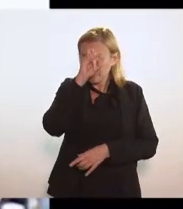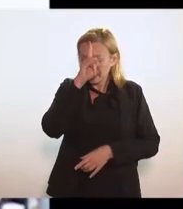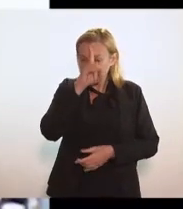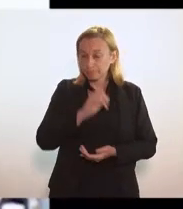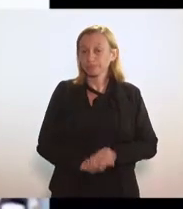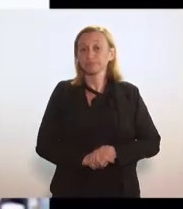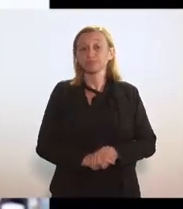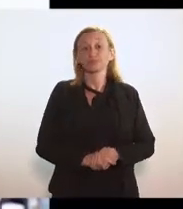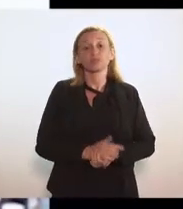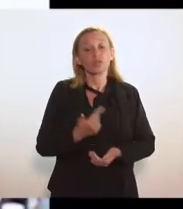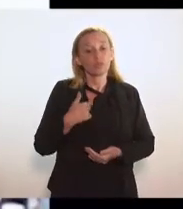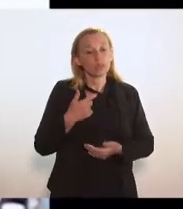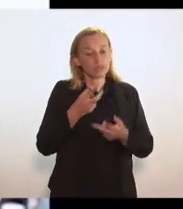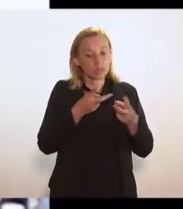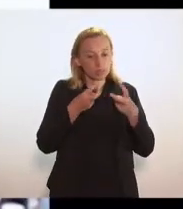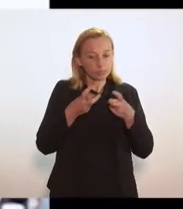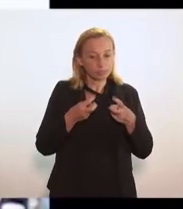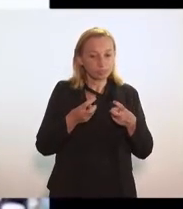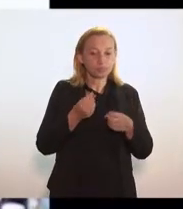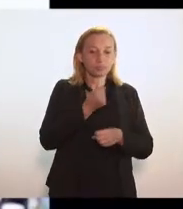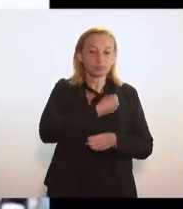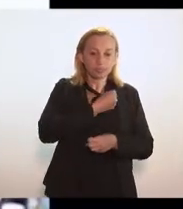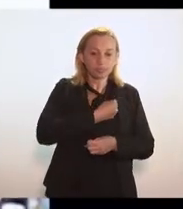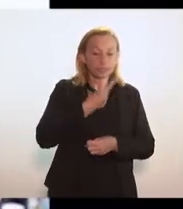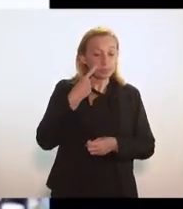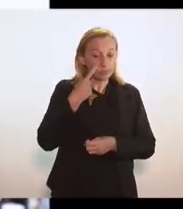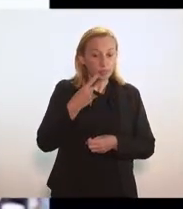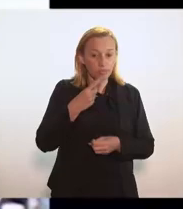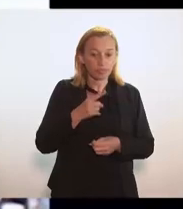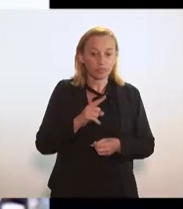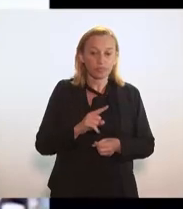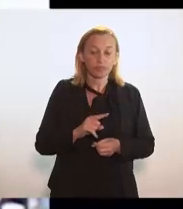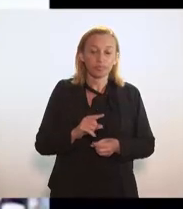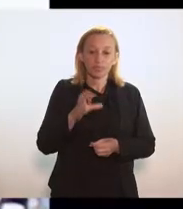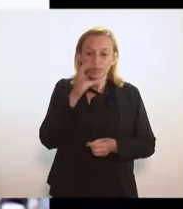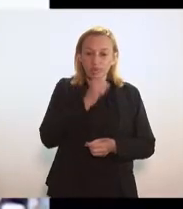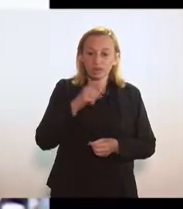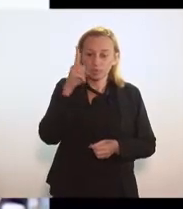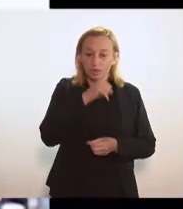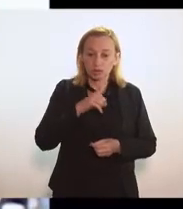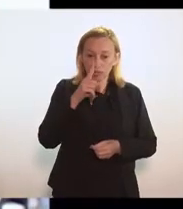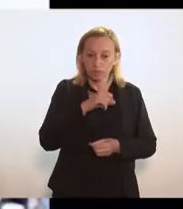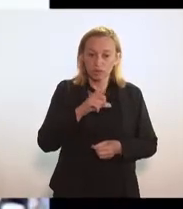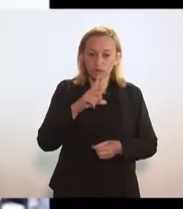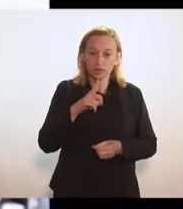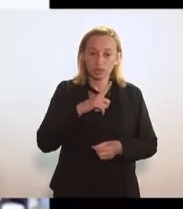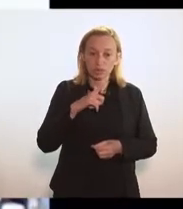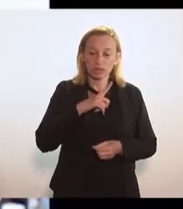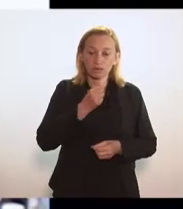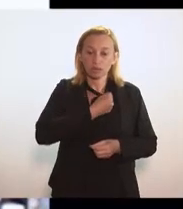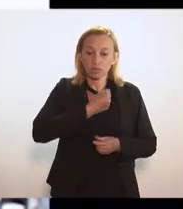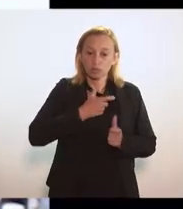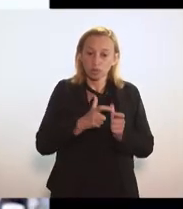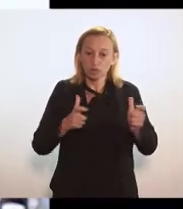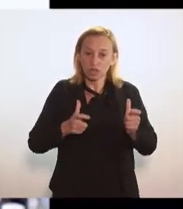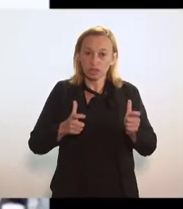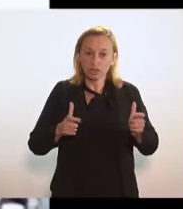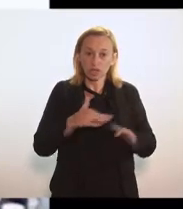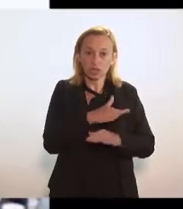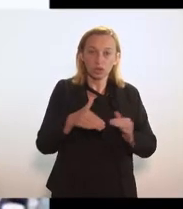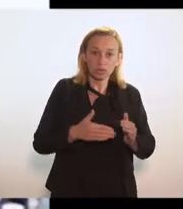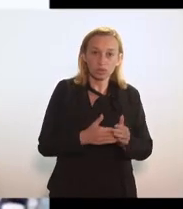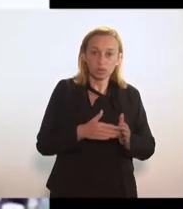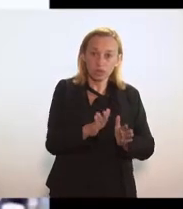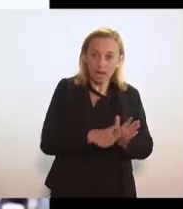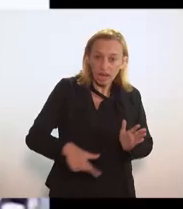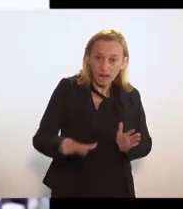eu comecei a dissecar os números e 20 esse final de semana a gente teve record de internações em toda a rede pública